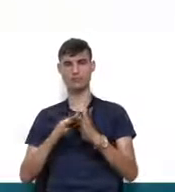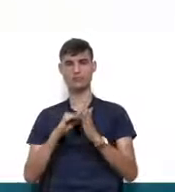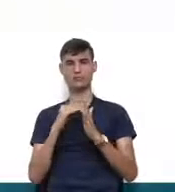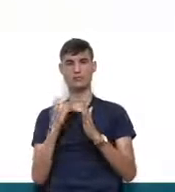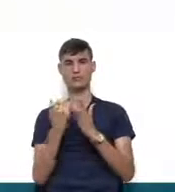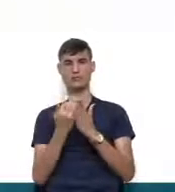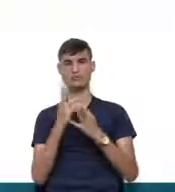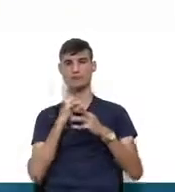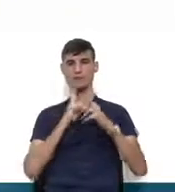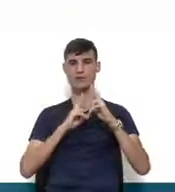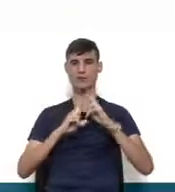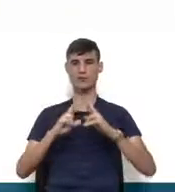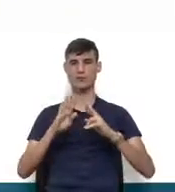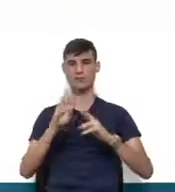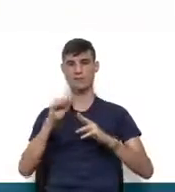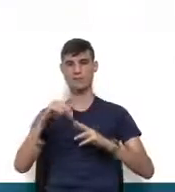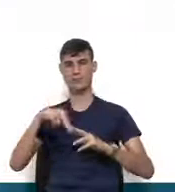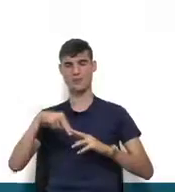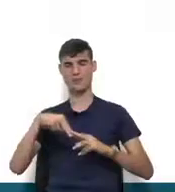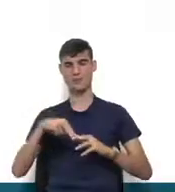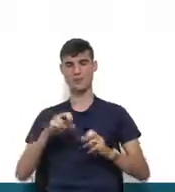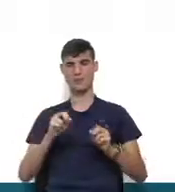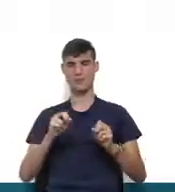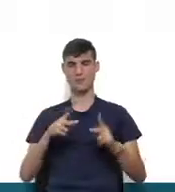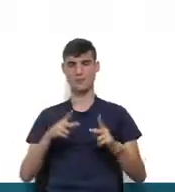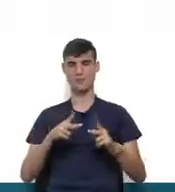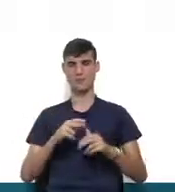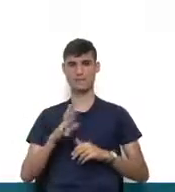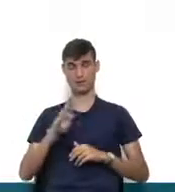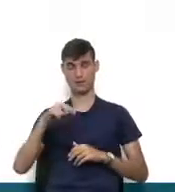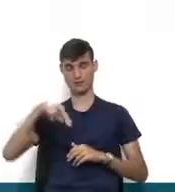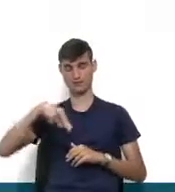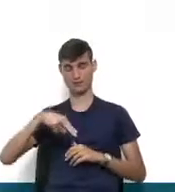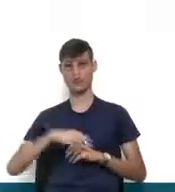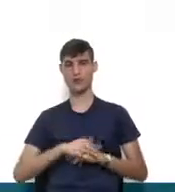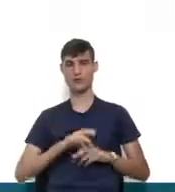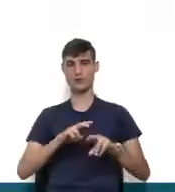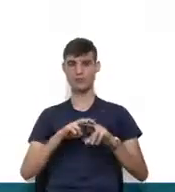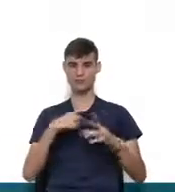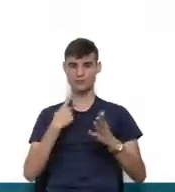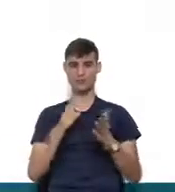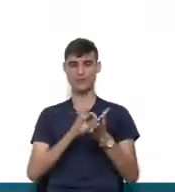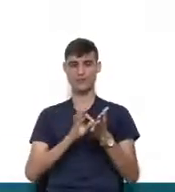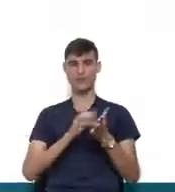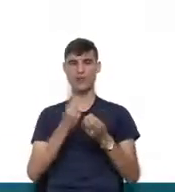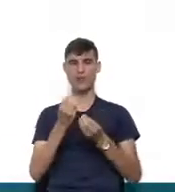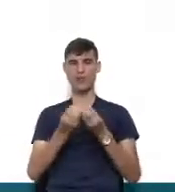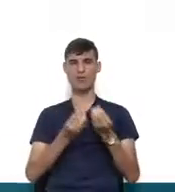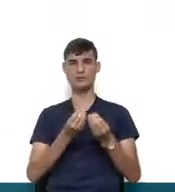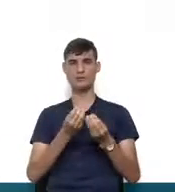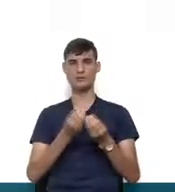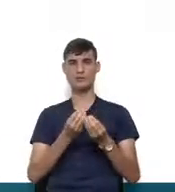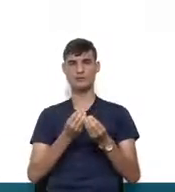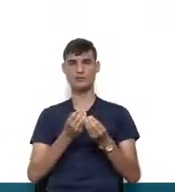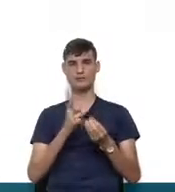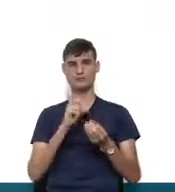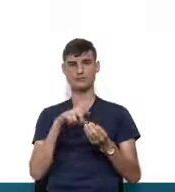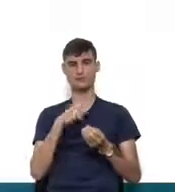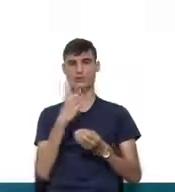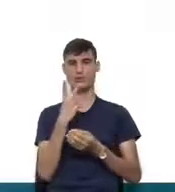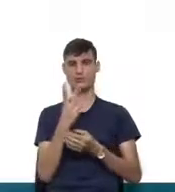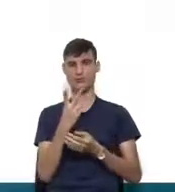neste resultado de Bn, tá? Então, nós podemos escrever esse Bn como sendo